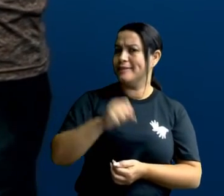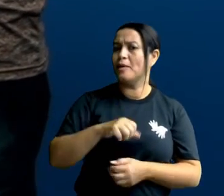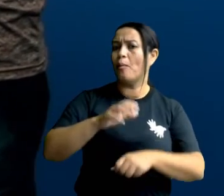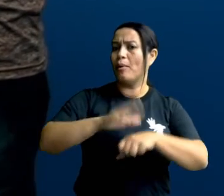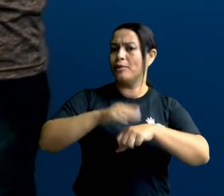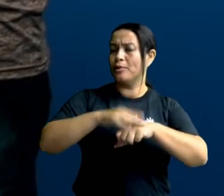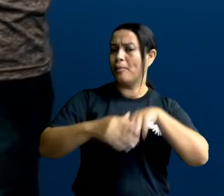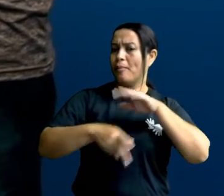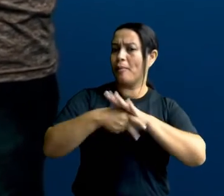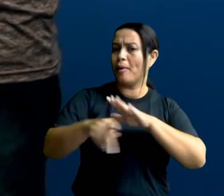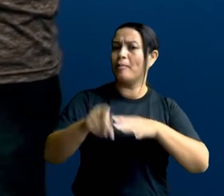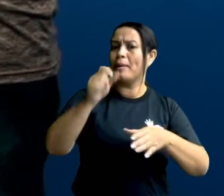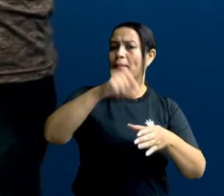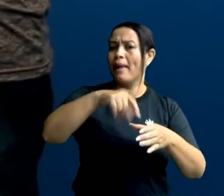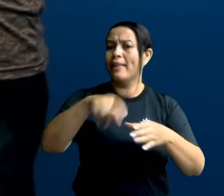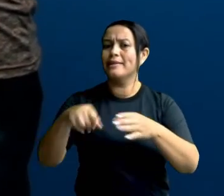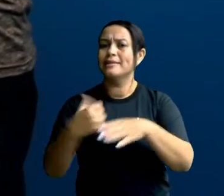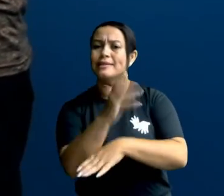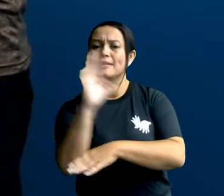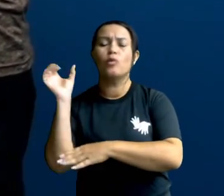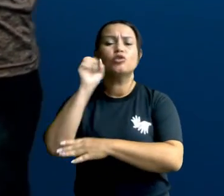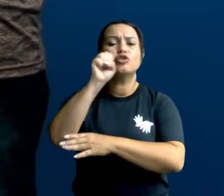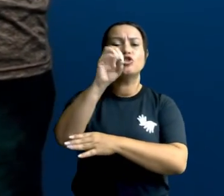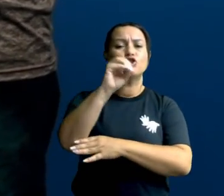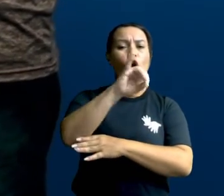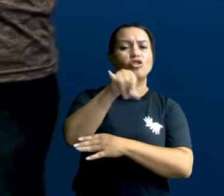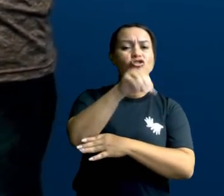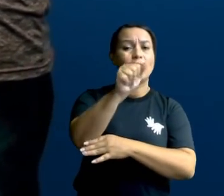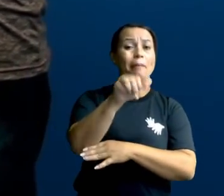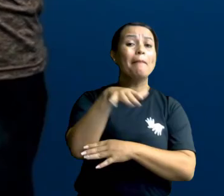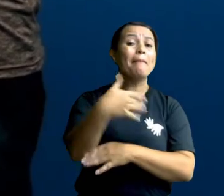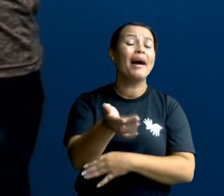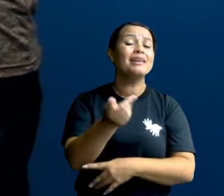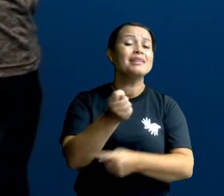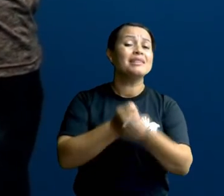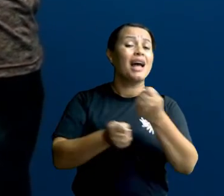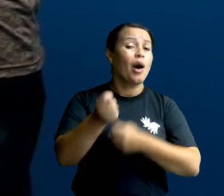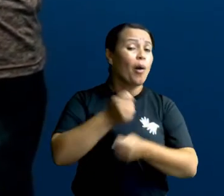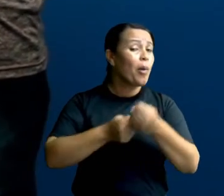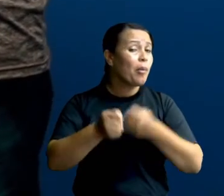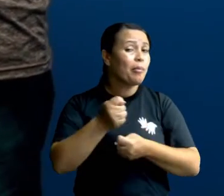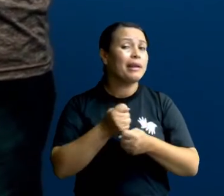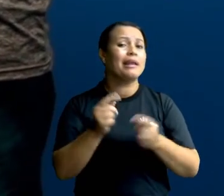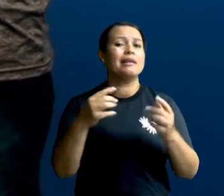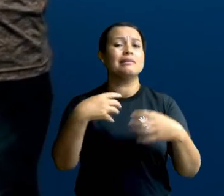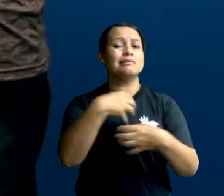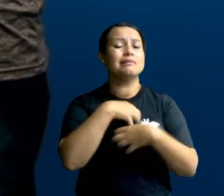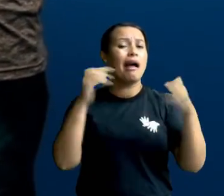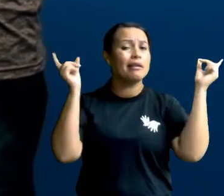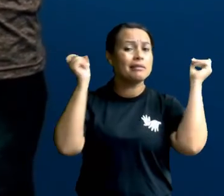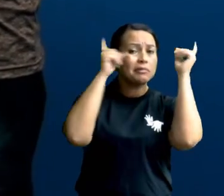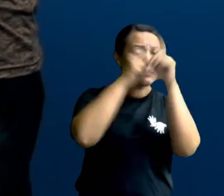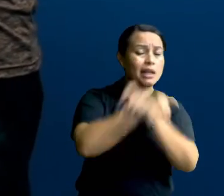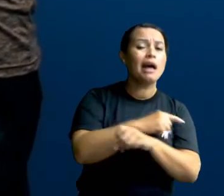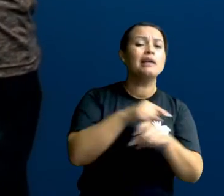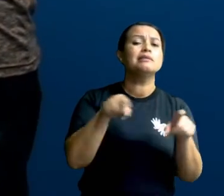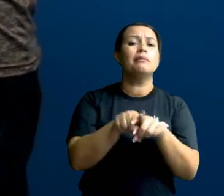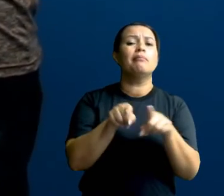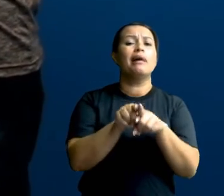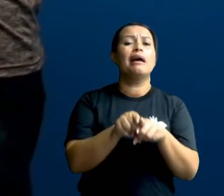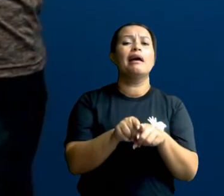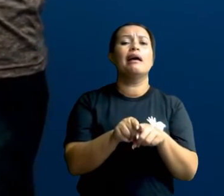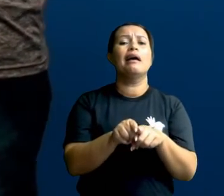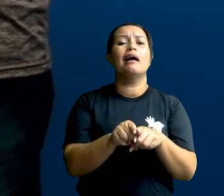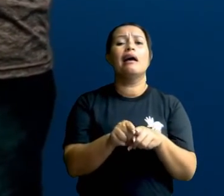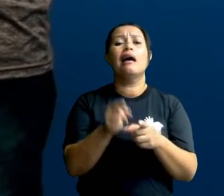Mas o que acontece? Com a economia do jeito que estava, com dificuldades,